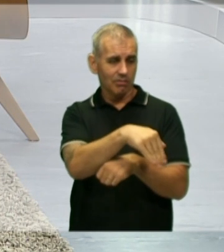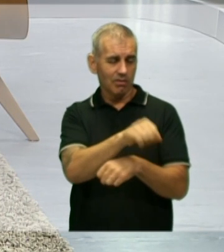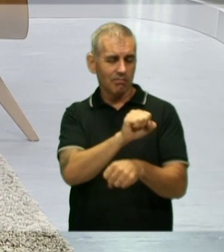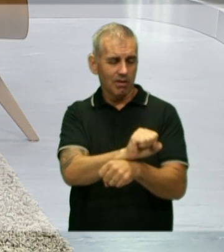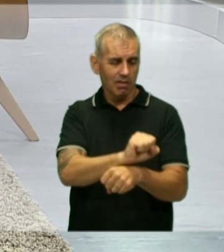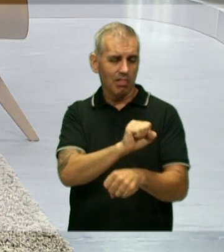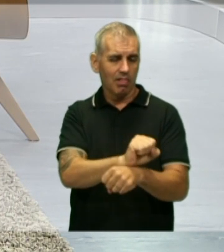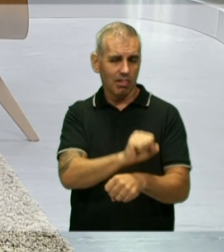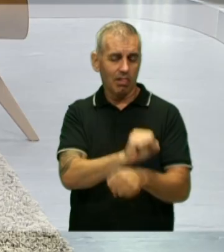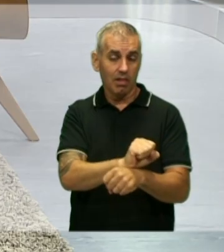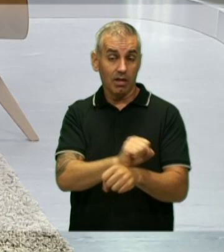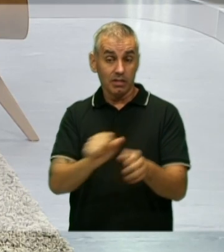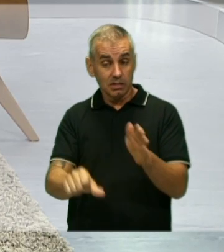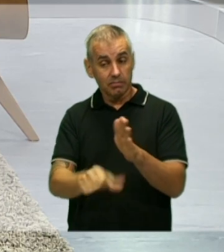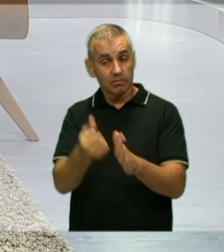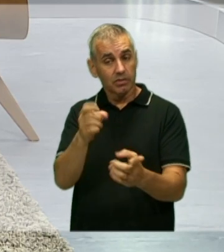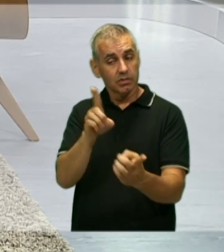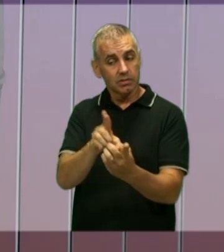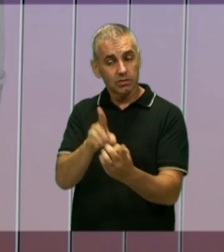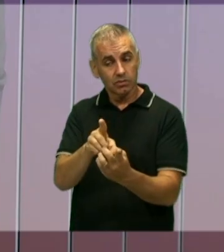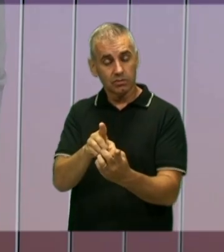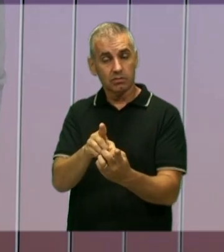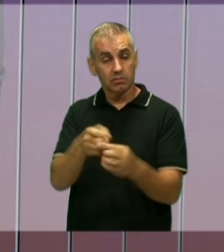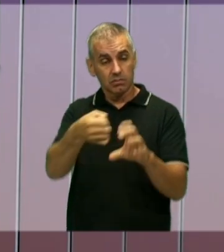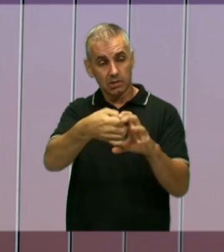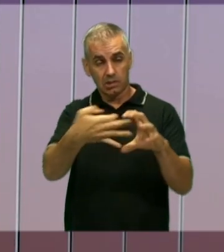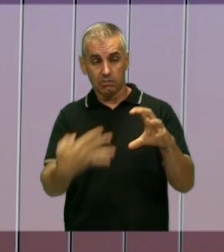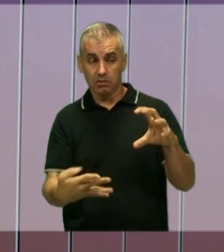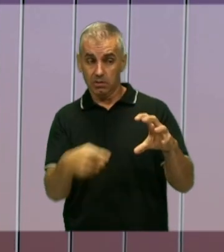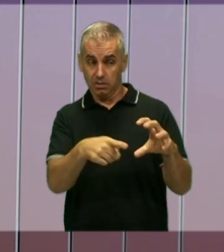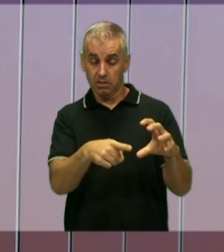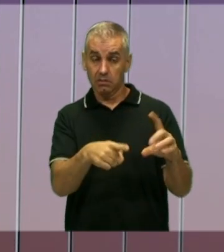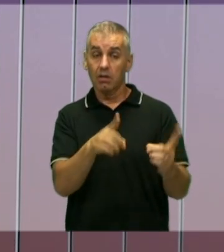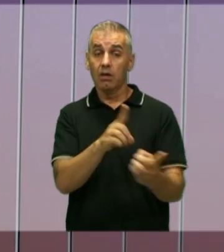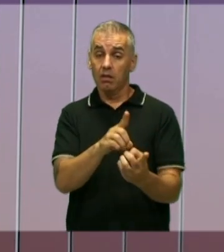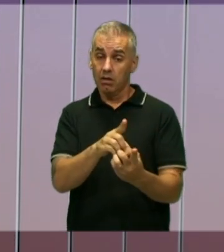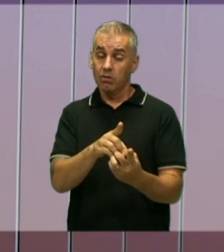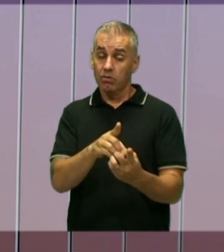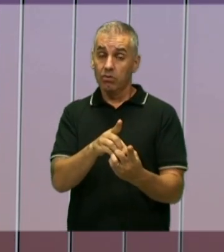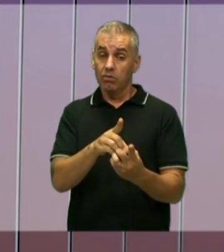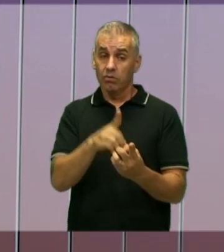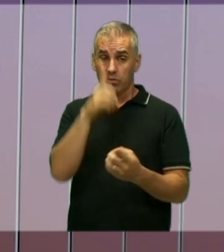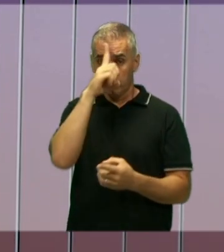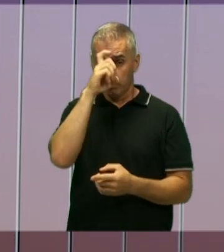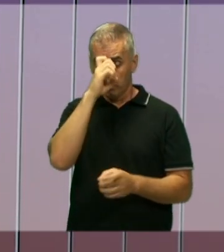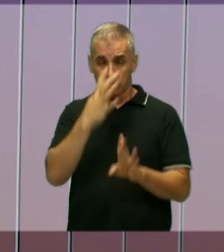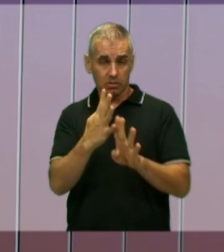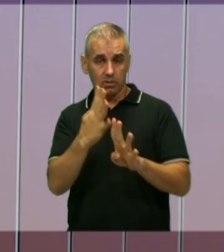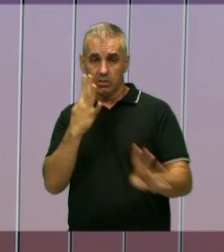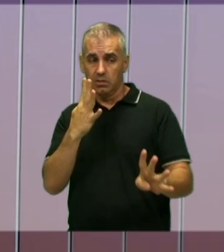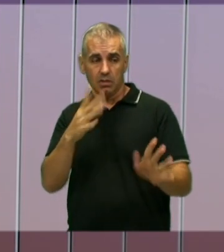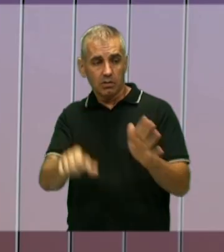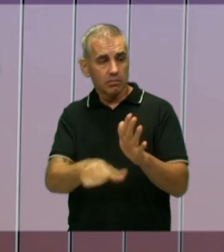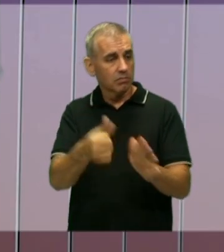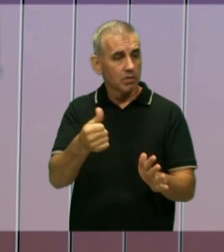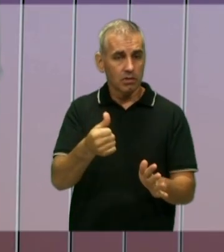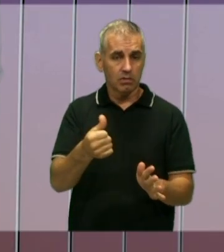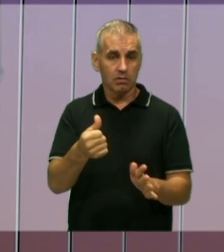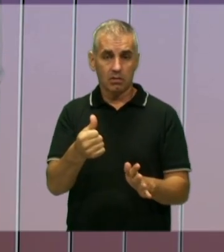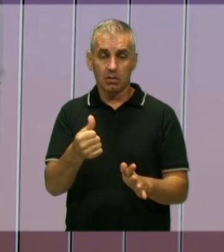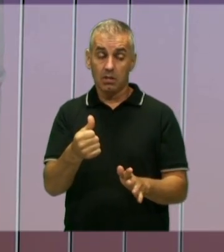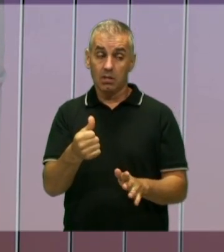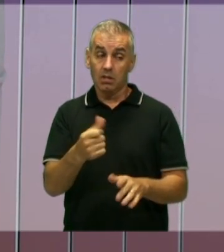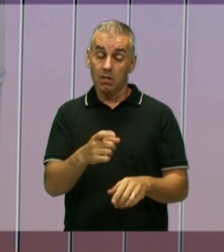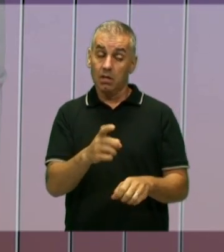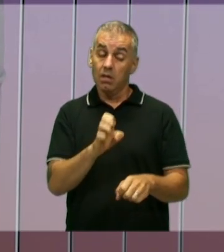Então esse acolhimento, classificação de risco, ele existe para isso. É atendido no hospital, não é uma fila de chegada, quem chega primeiro é atendido, não, é atendido aquele